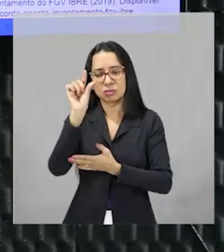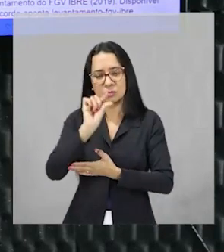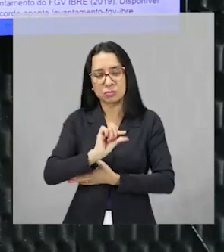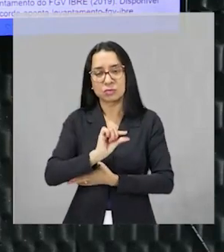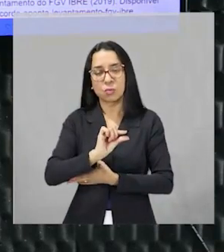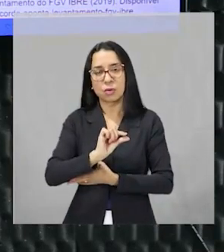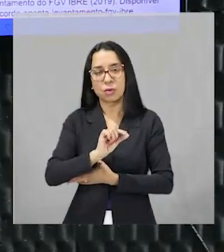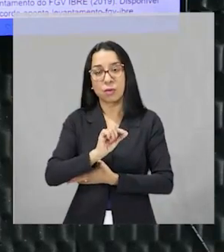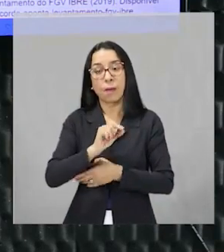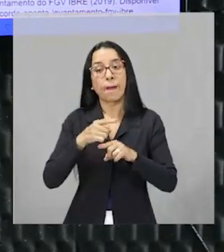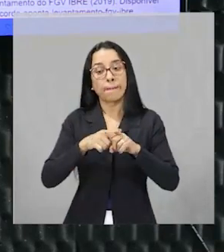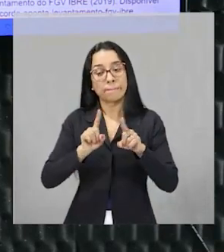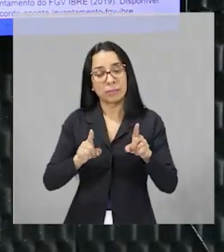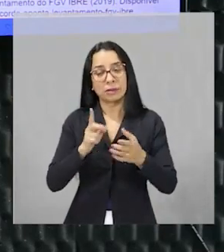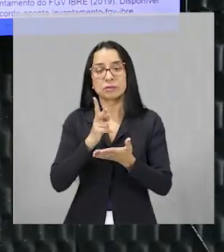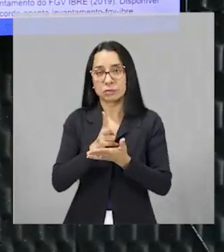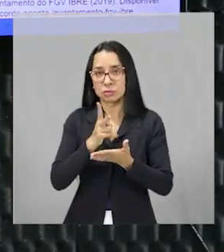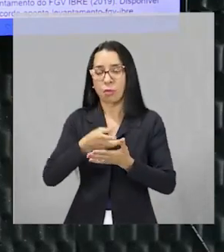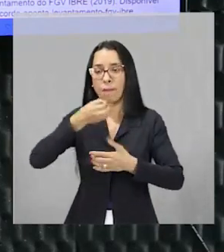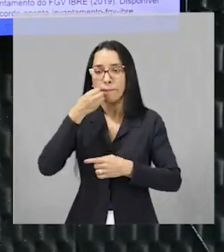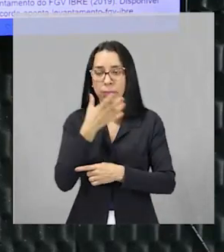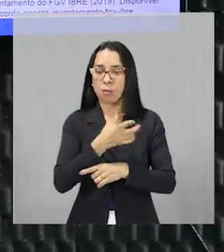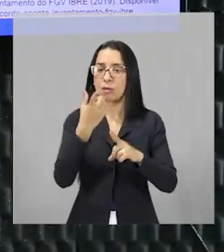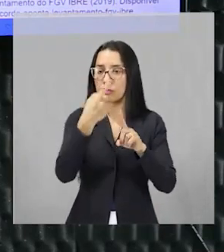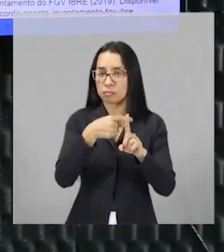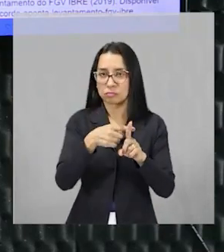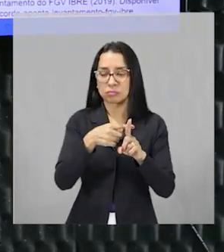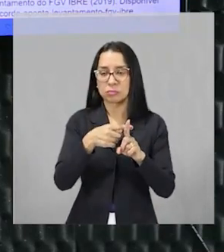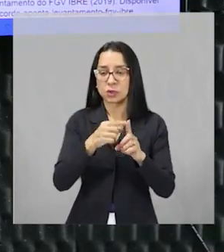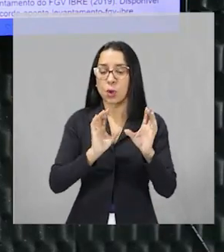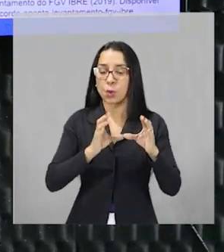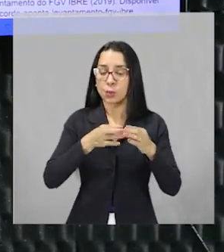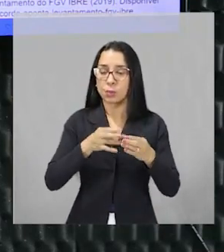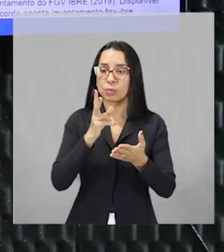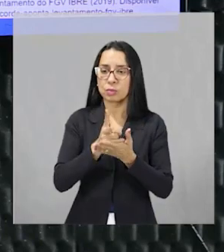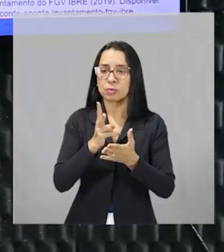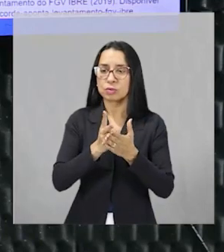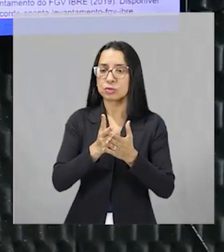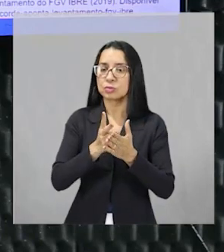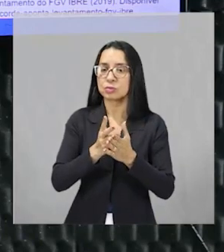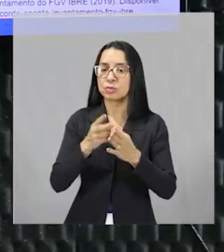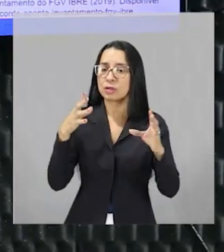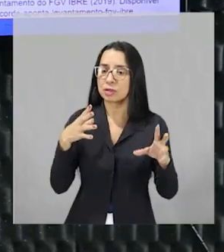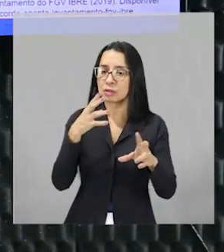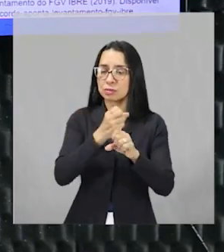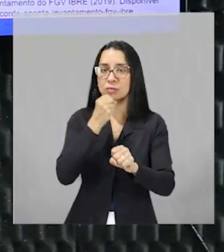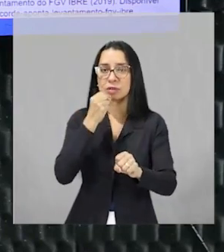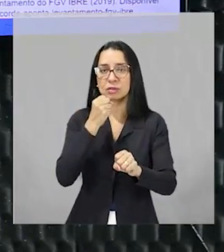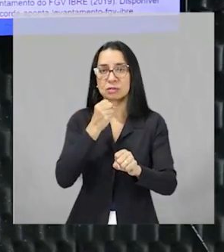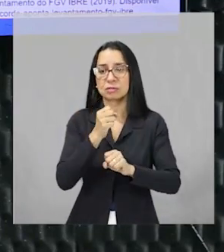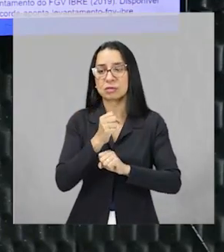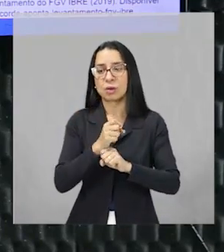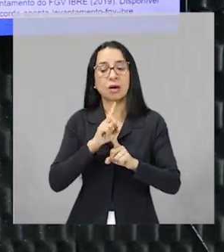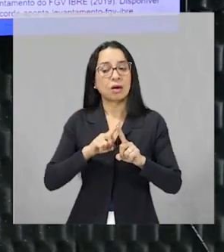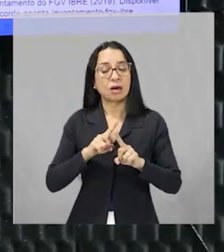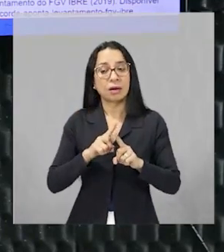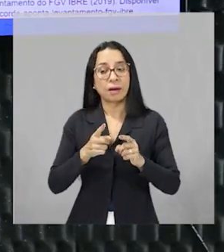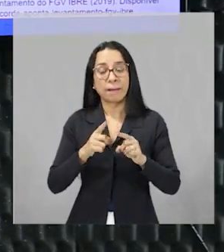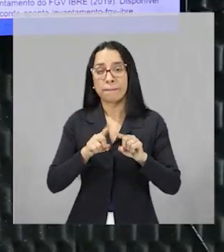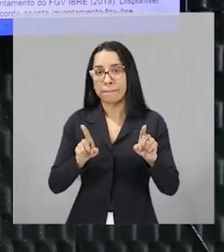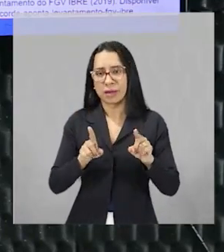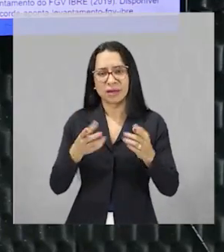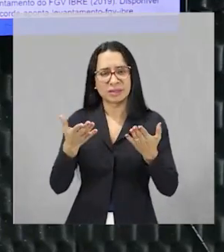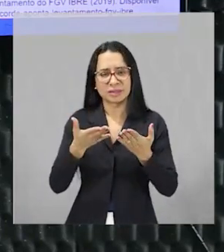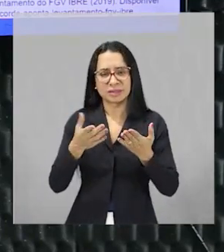mas continua positiva, ou seja, esse grupo continua lucrando, só não está lucrando mais tanto como lucrava no primeiro